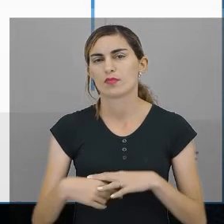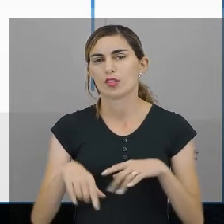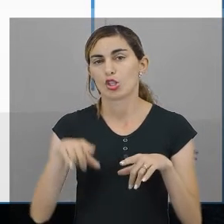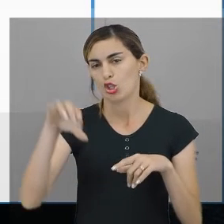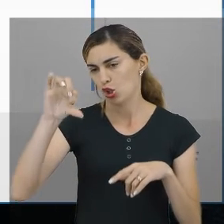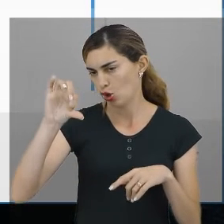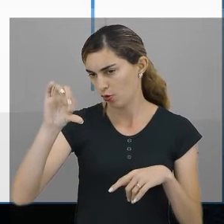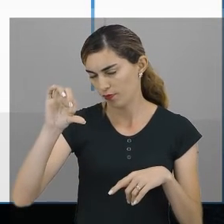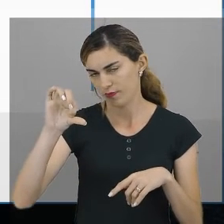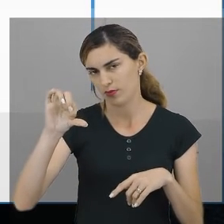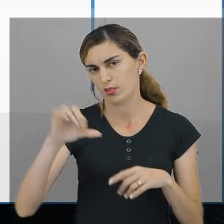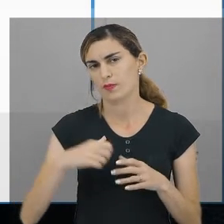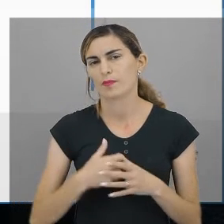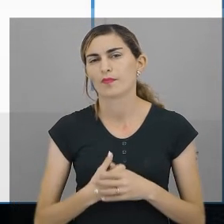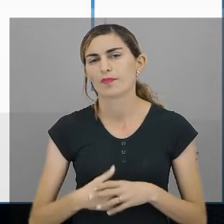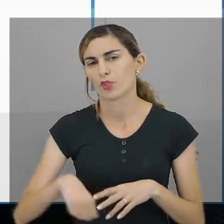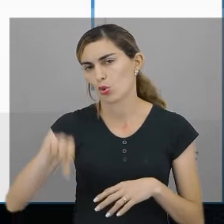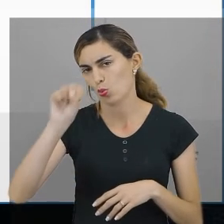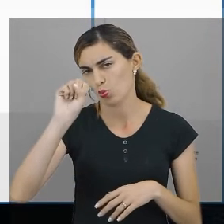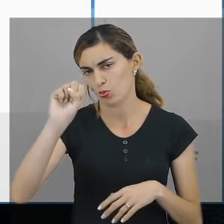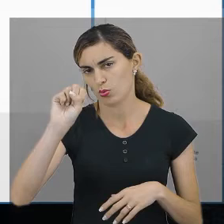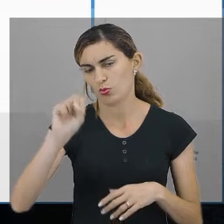9 e 8.